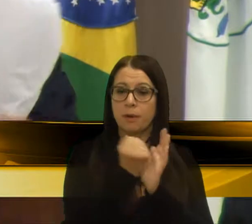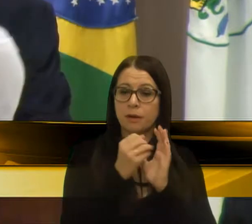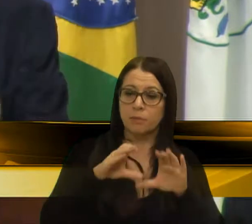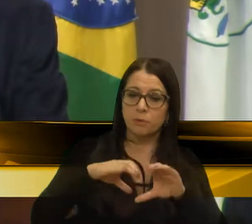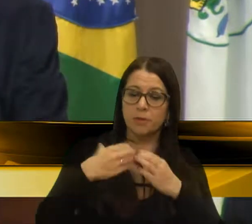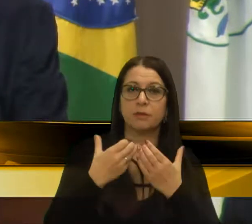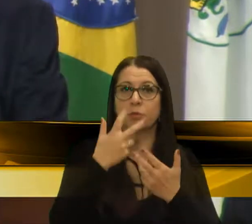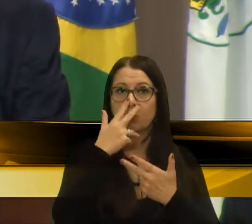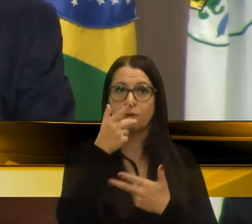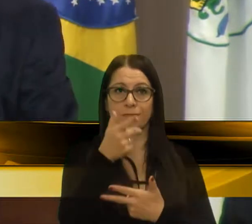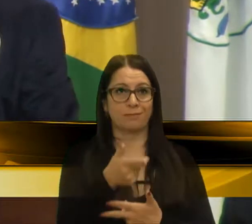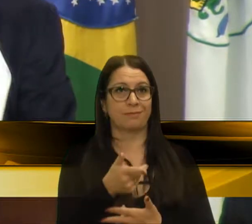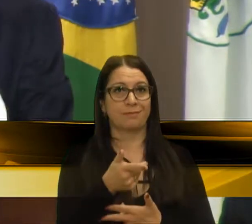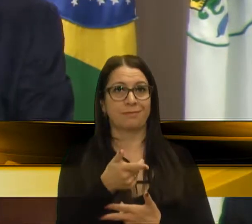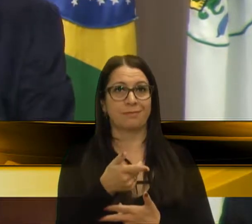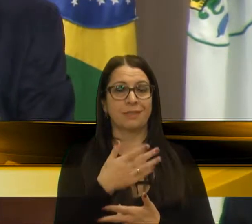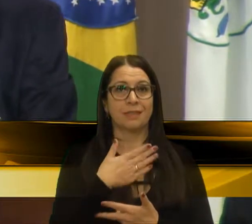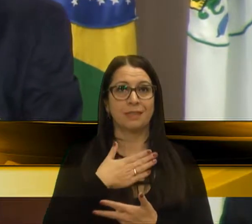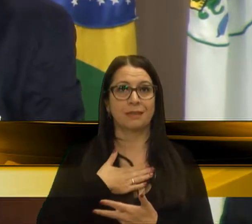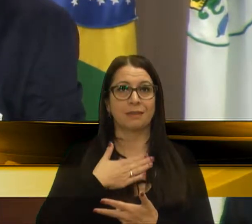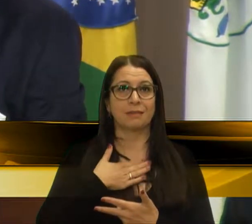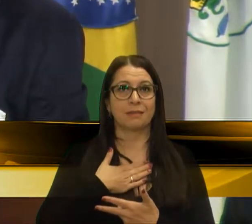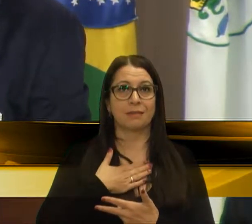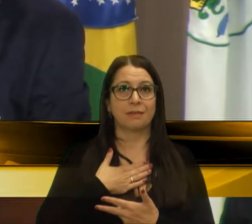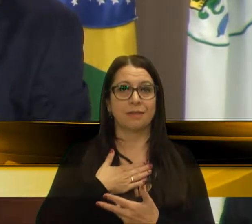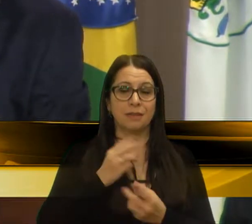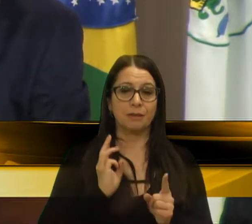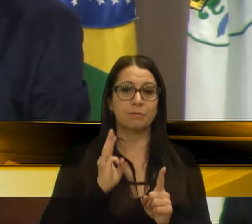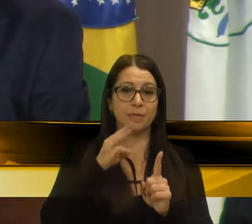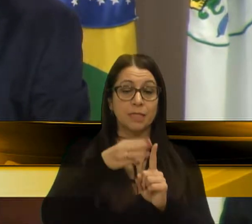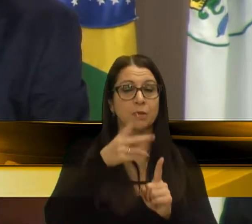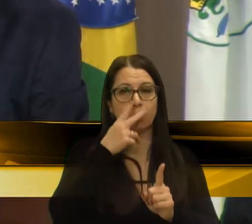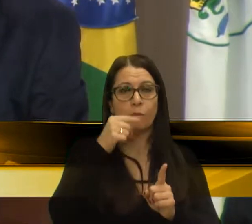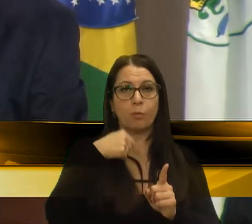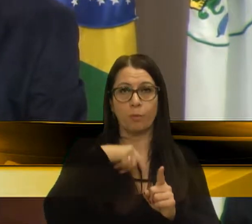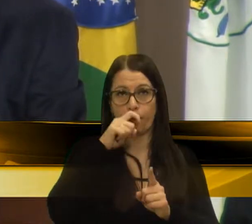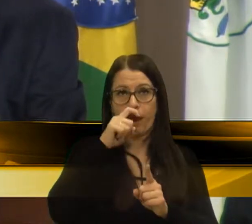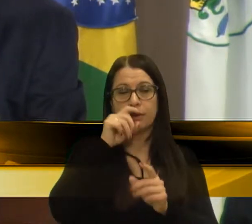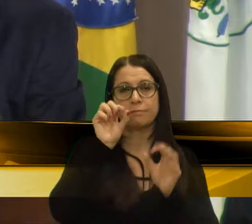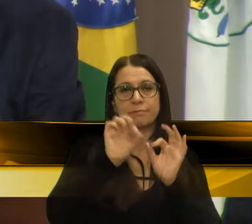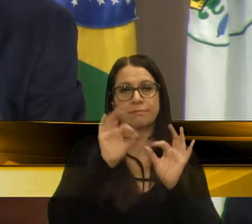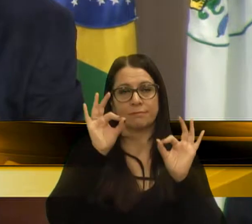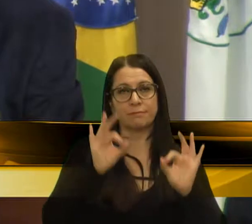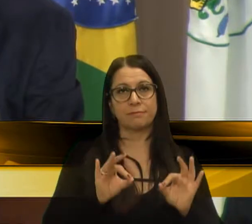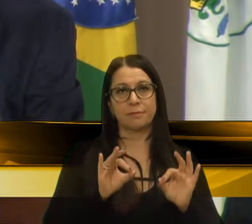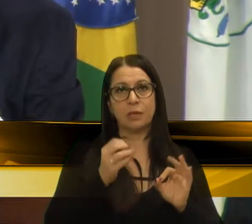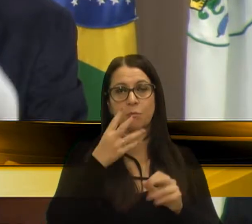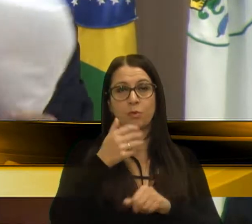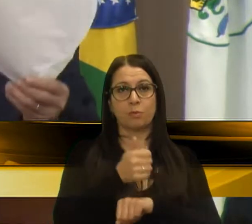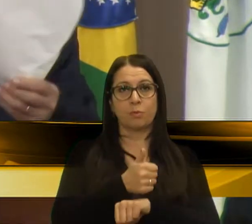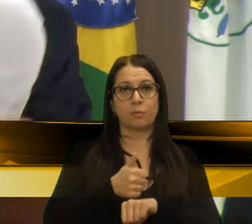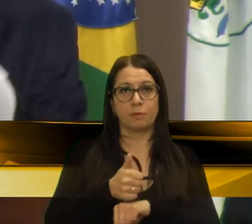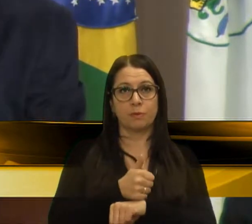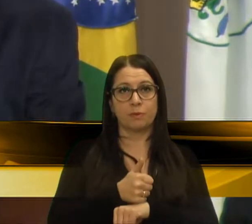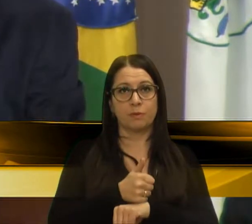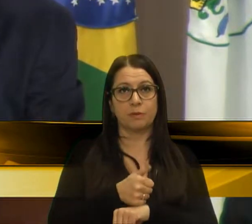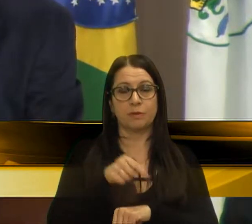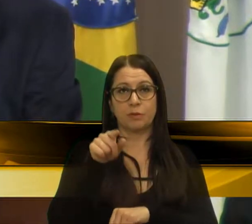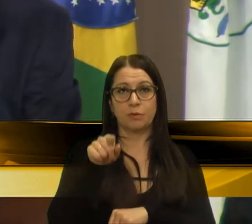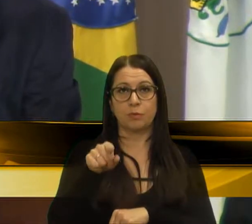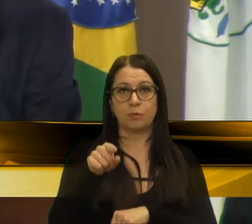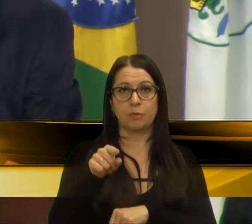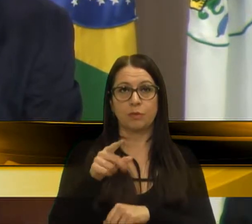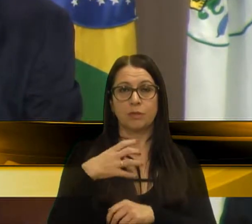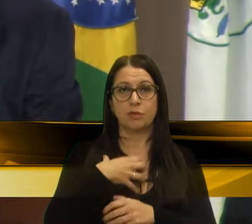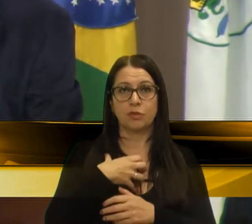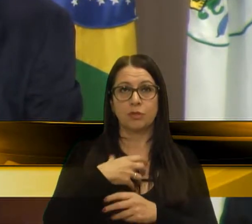algo como vocês. Aí a minha missão como pai será cumprida. Um bom profissional e com esse espírito